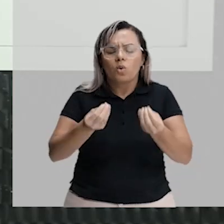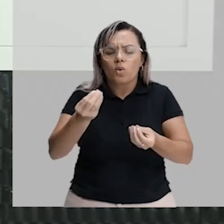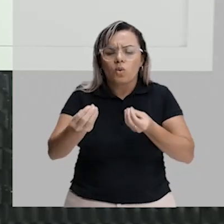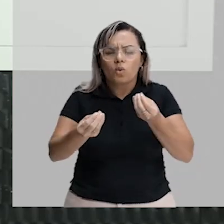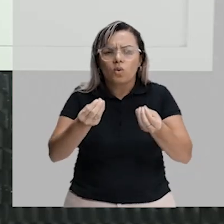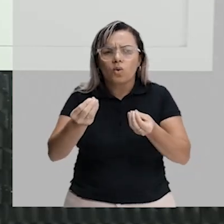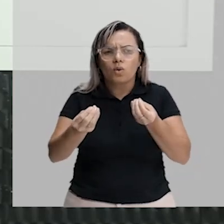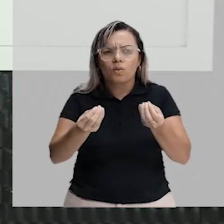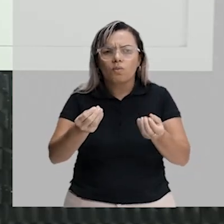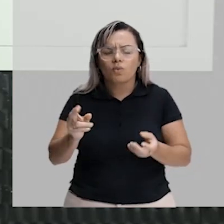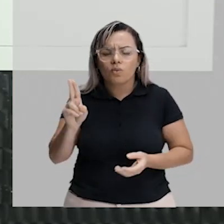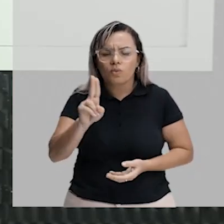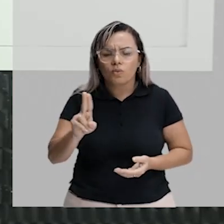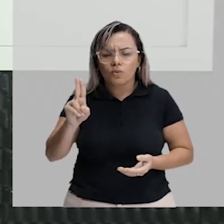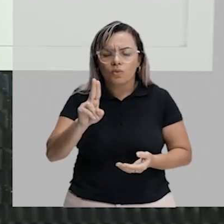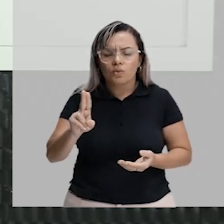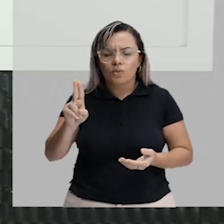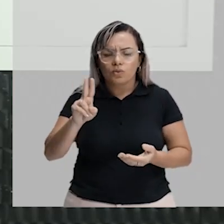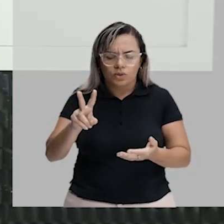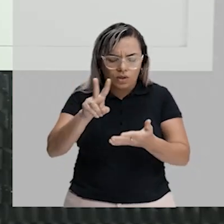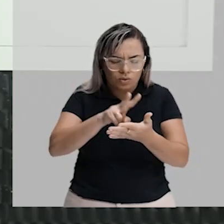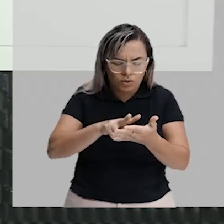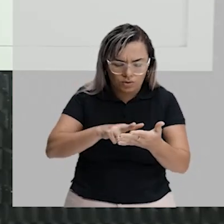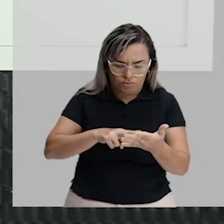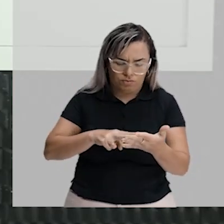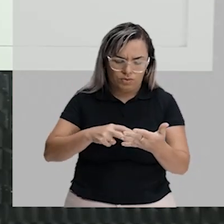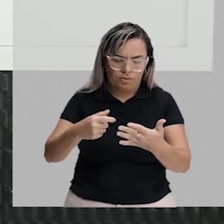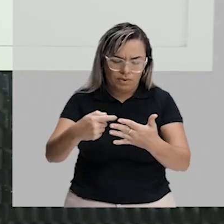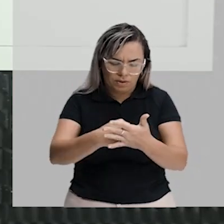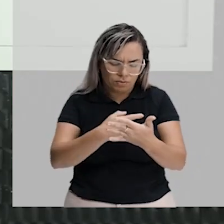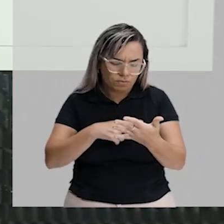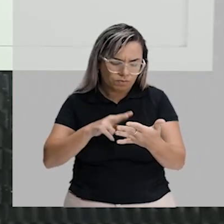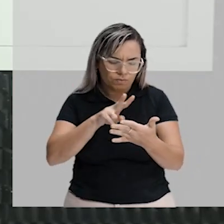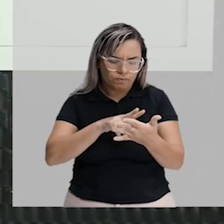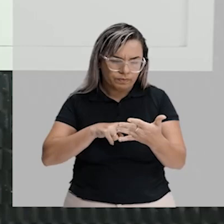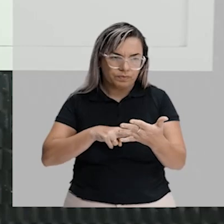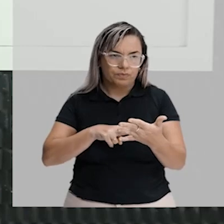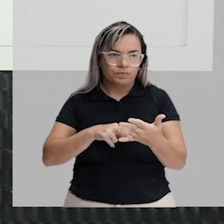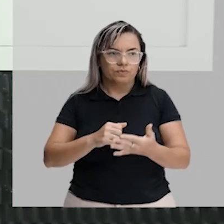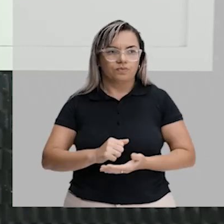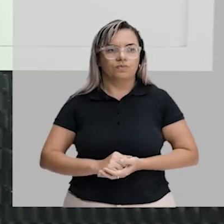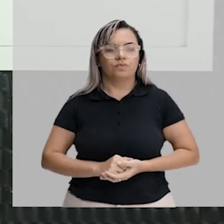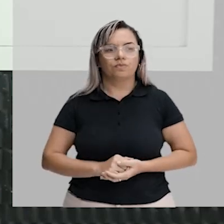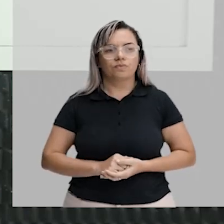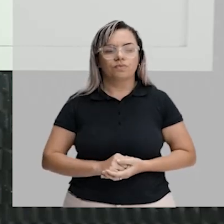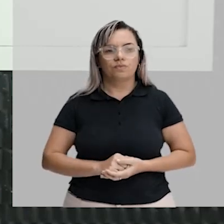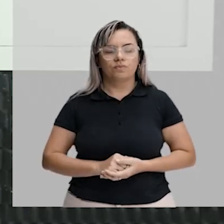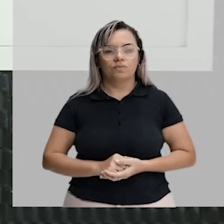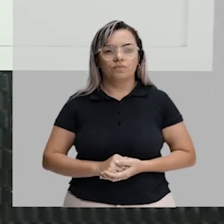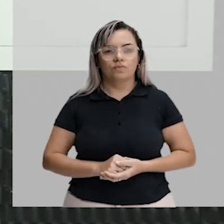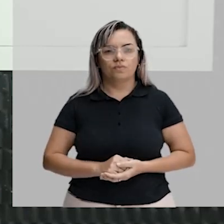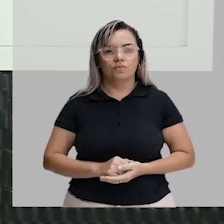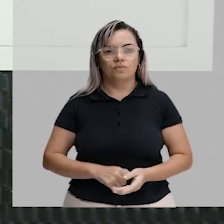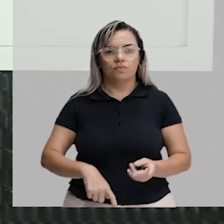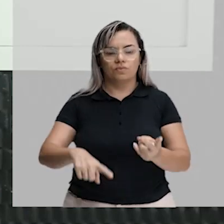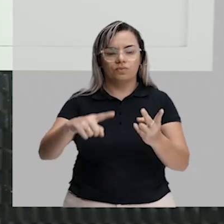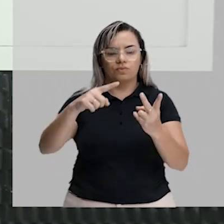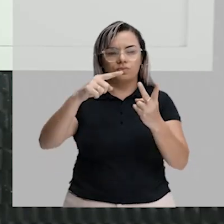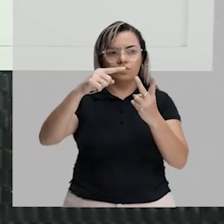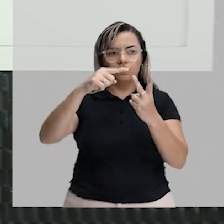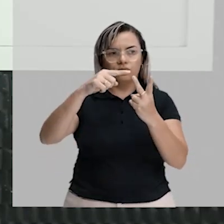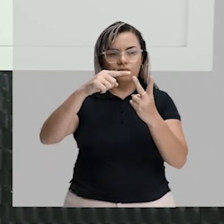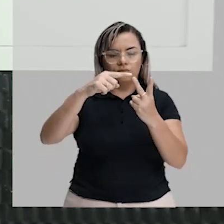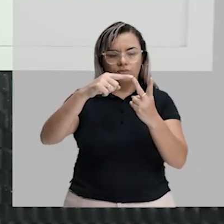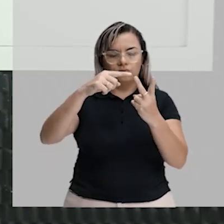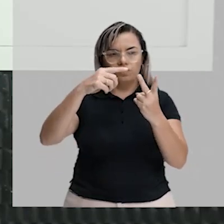essa informação? Tá? Como é que eu posso usar a informação? Olha, turma, veja bem, se esse valor aqui é